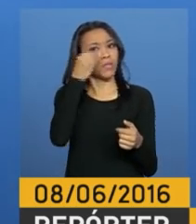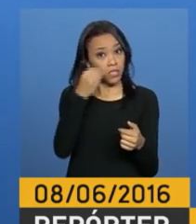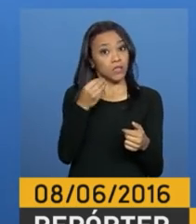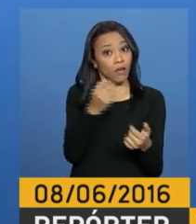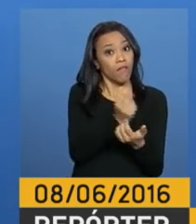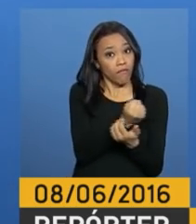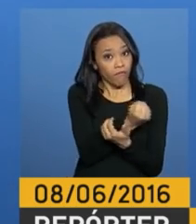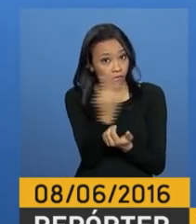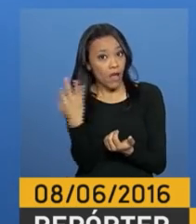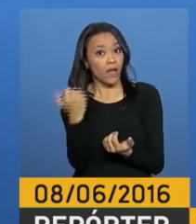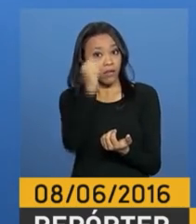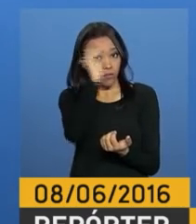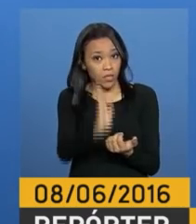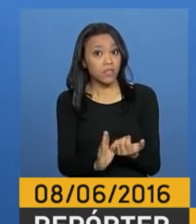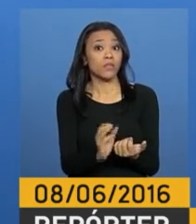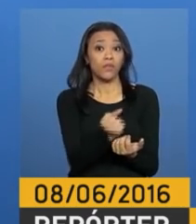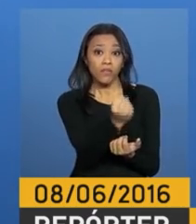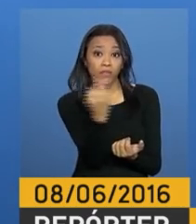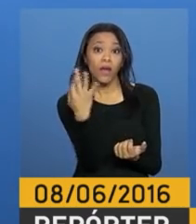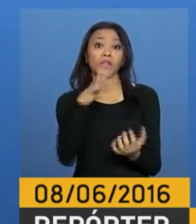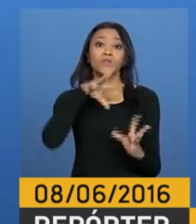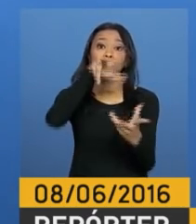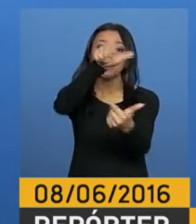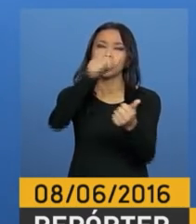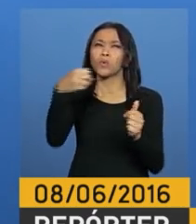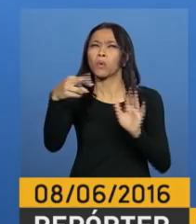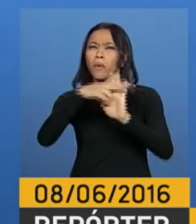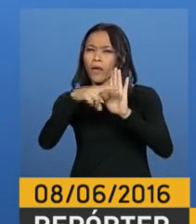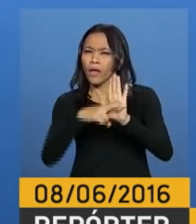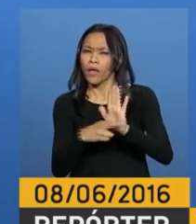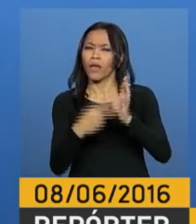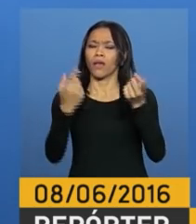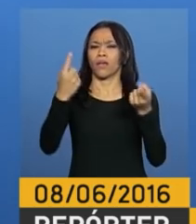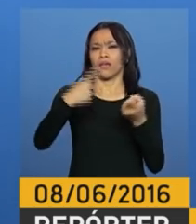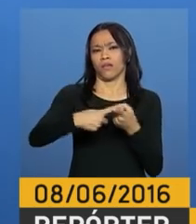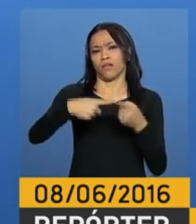e muitas no mundo com regras com